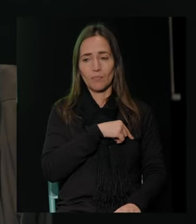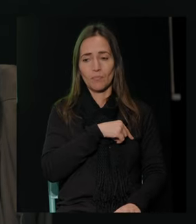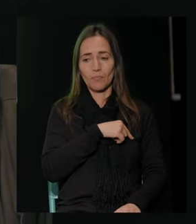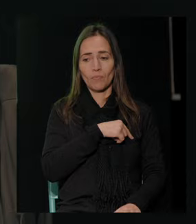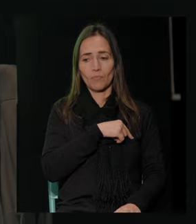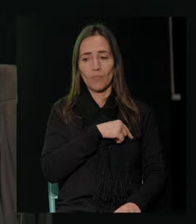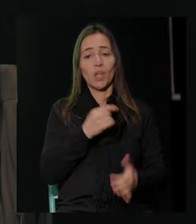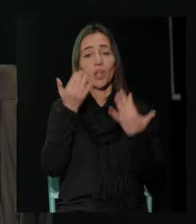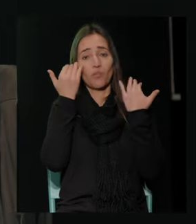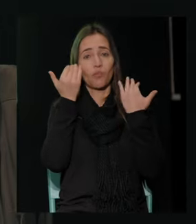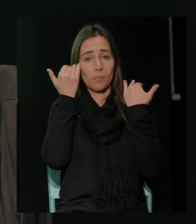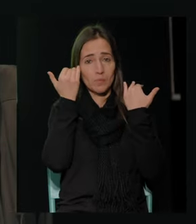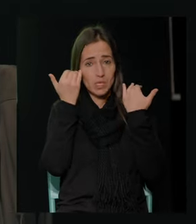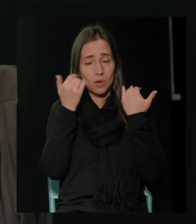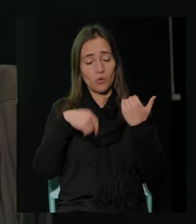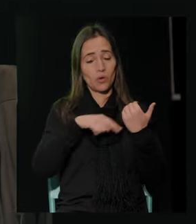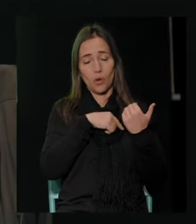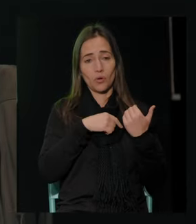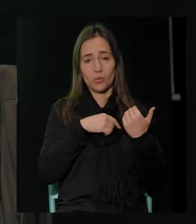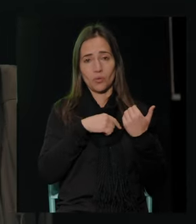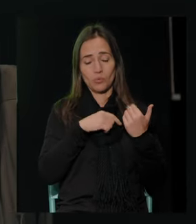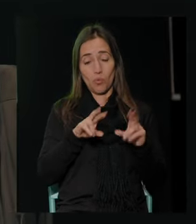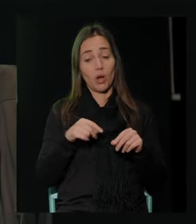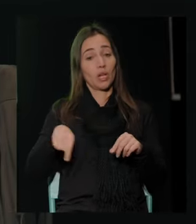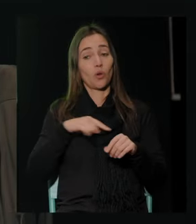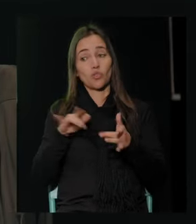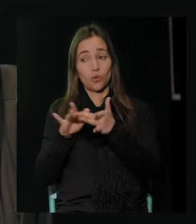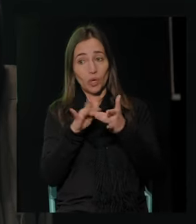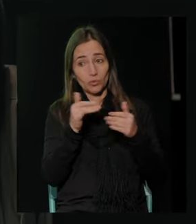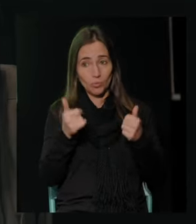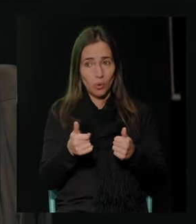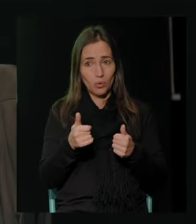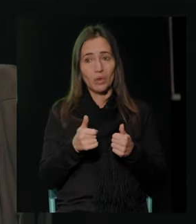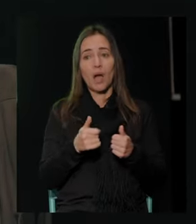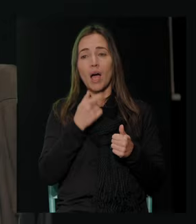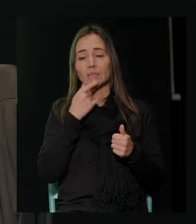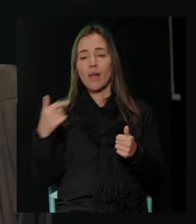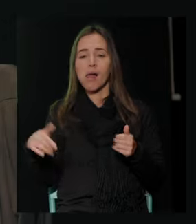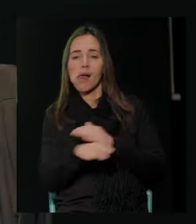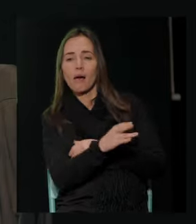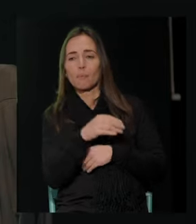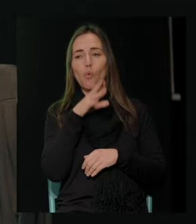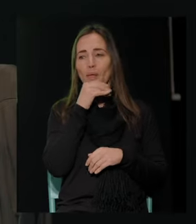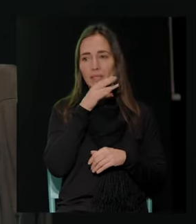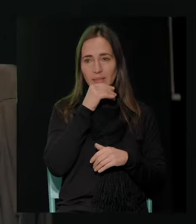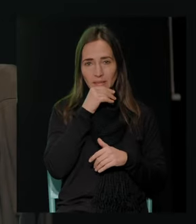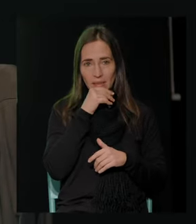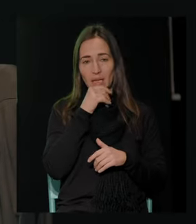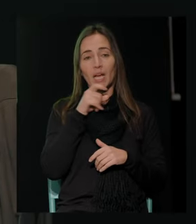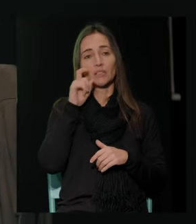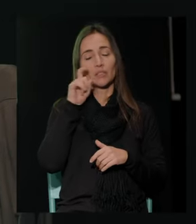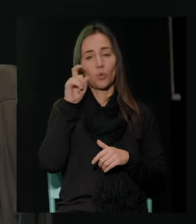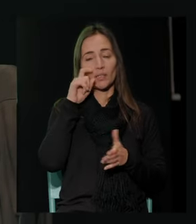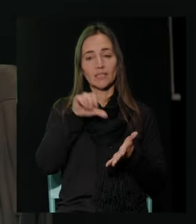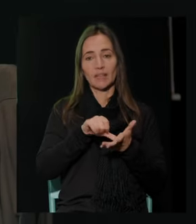nunca tivemos informação e tínhamos bons contactos. Nunca tínhamos informação exatamente para fintar a polícia e a segurança das centrais